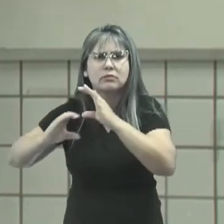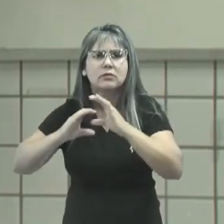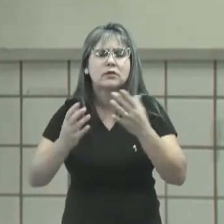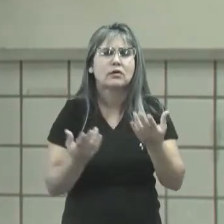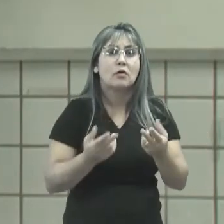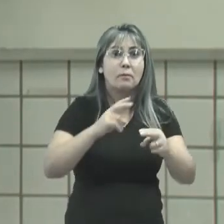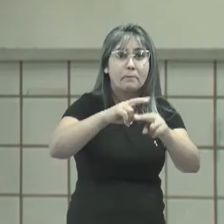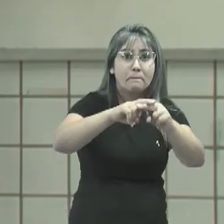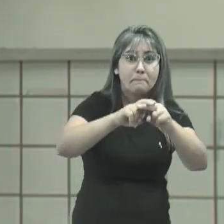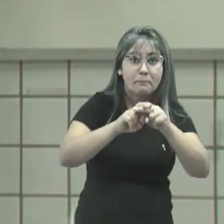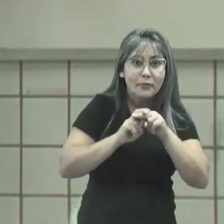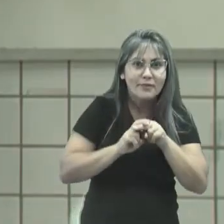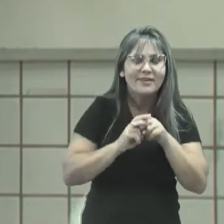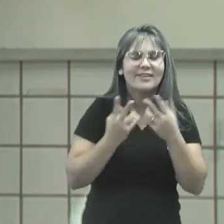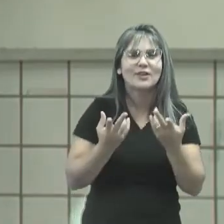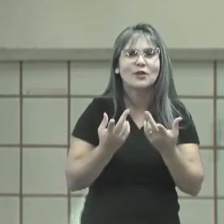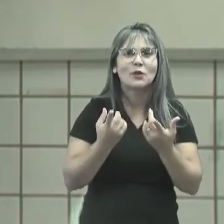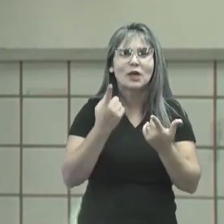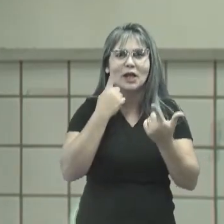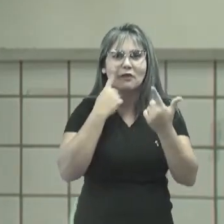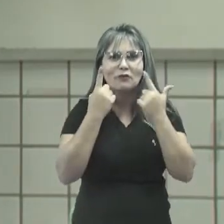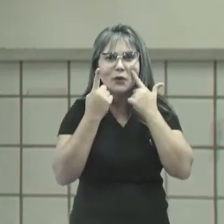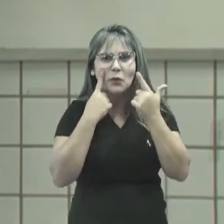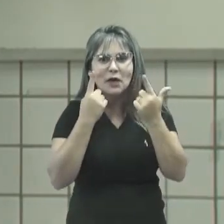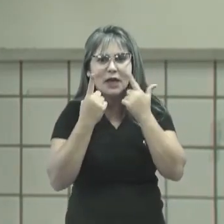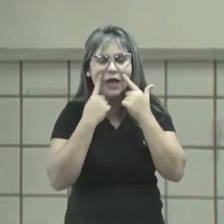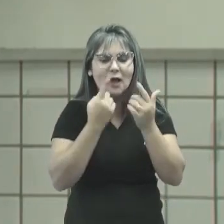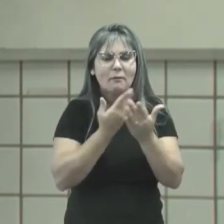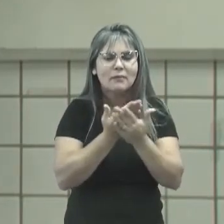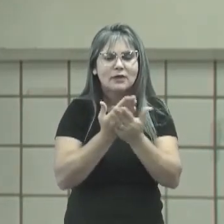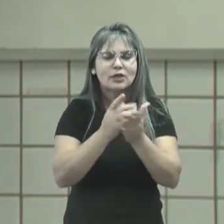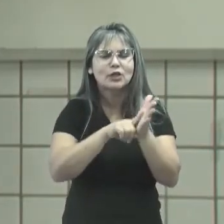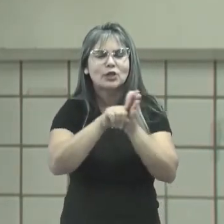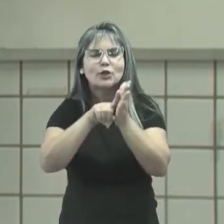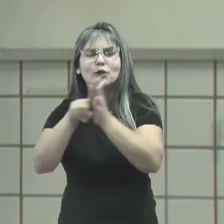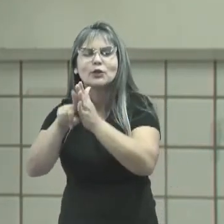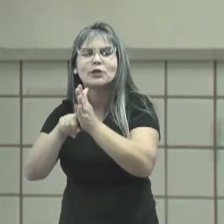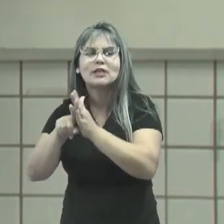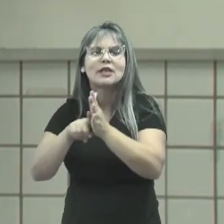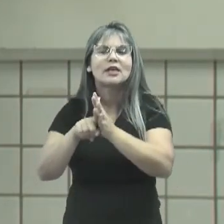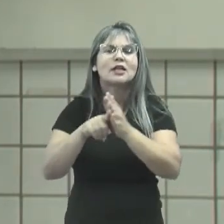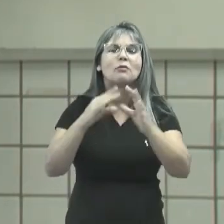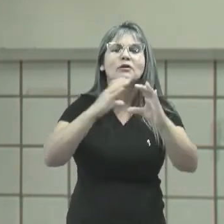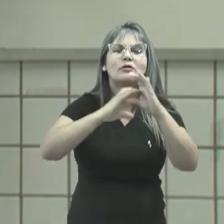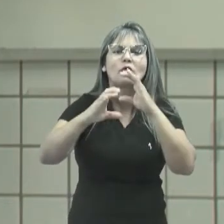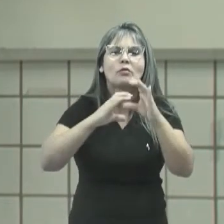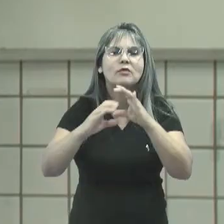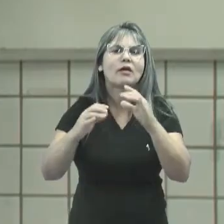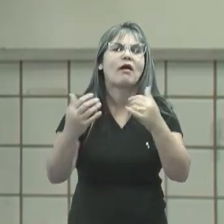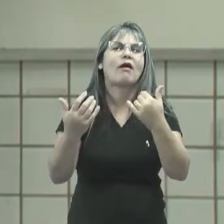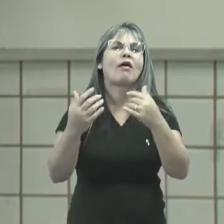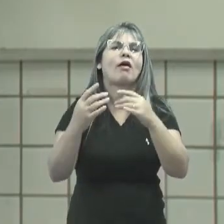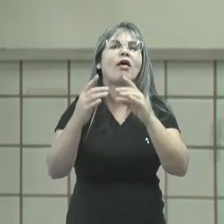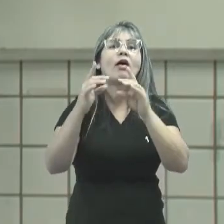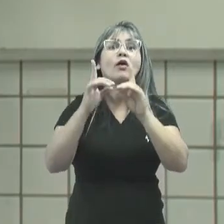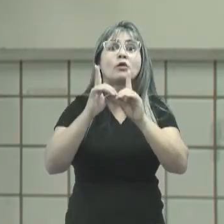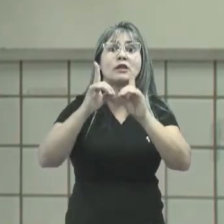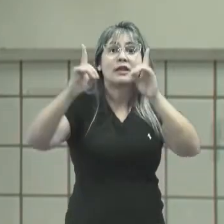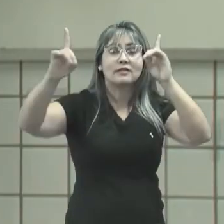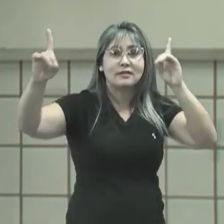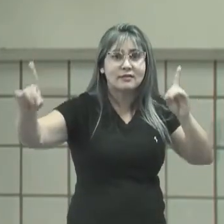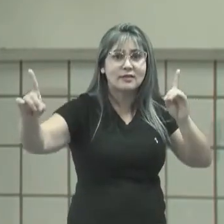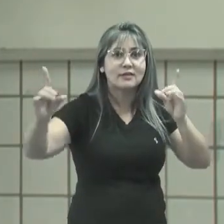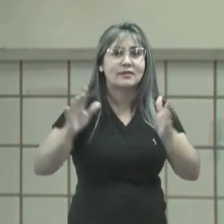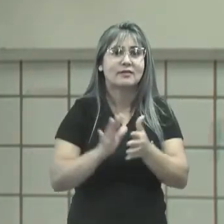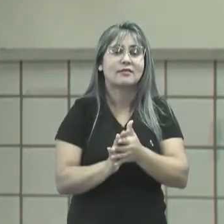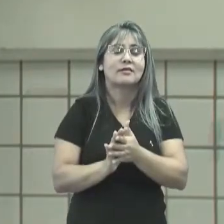consegue transmitir a comunicação sem chiado, sem informações ali, sem nenhuma interferência, né? E a gente tem alguns